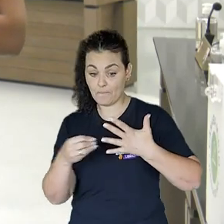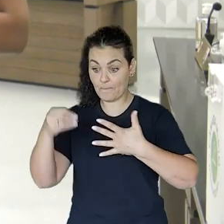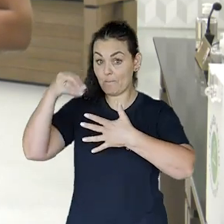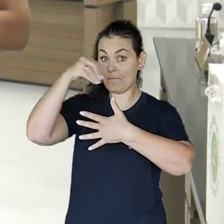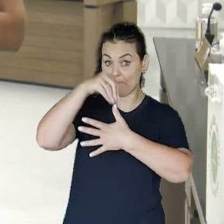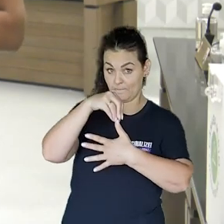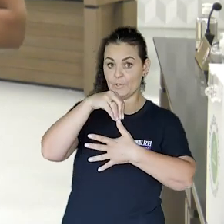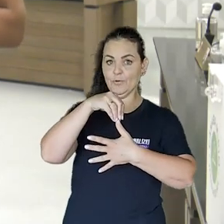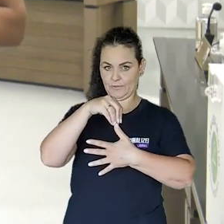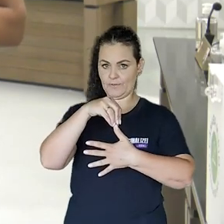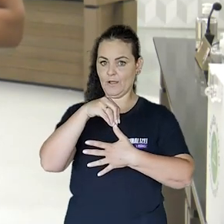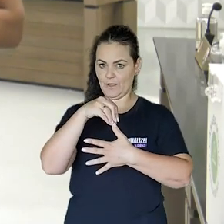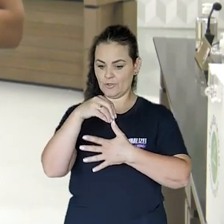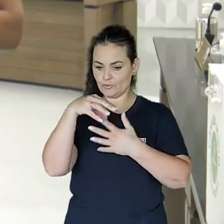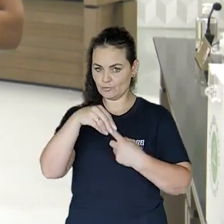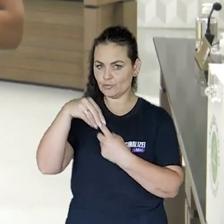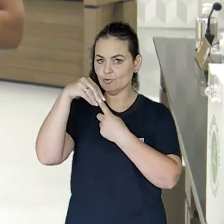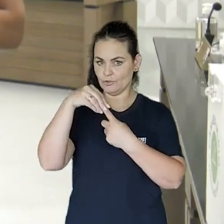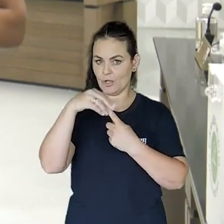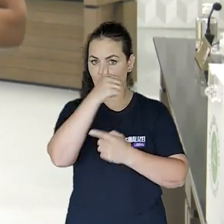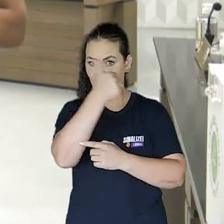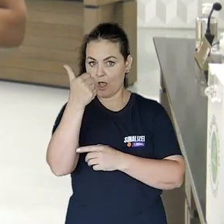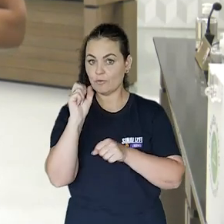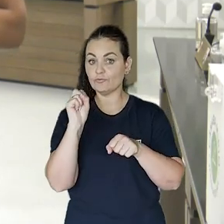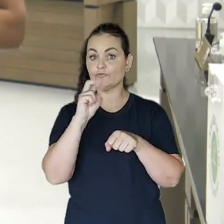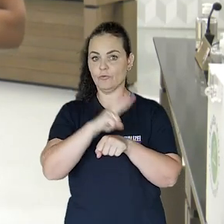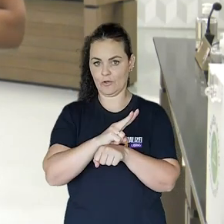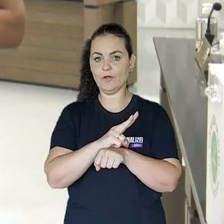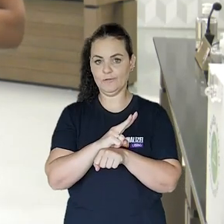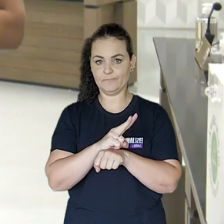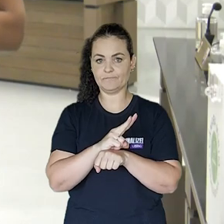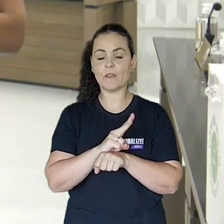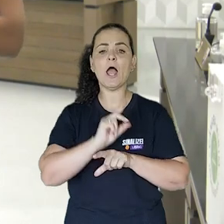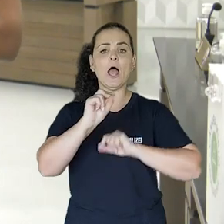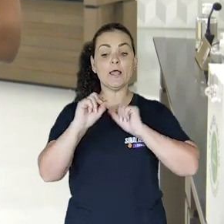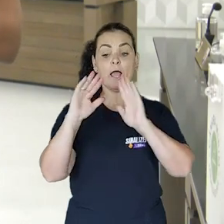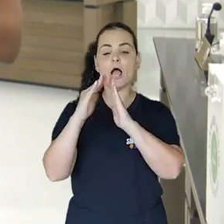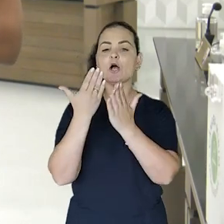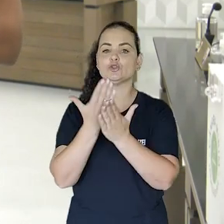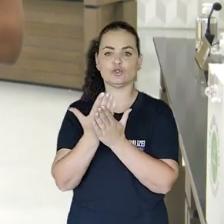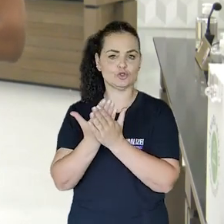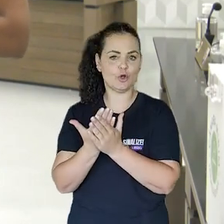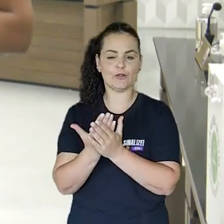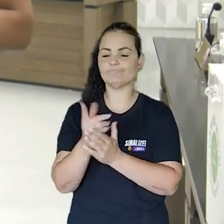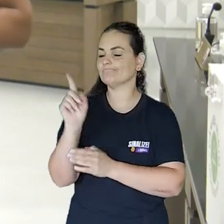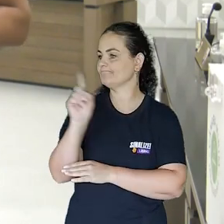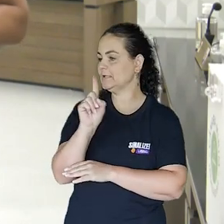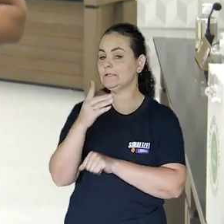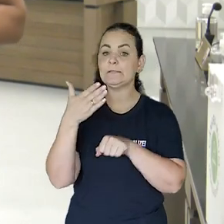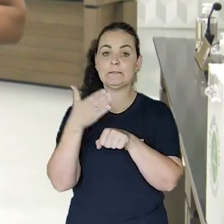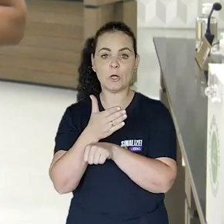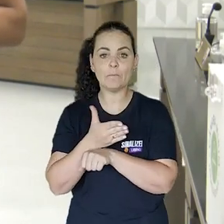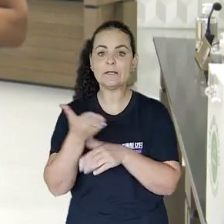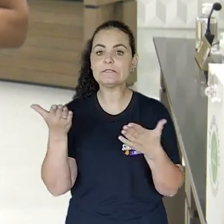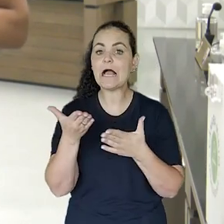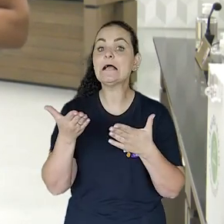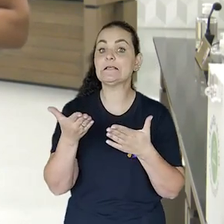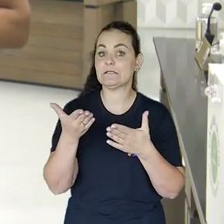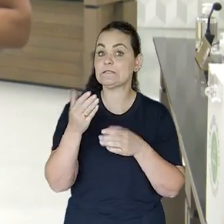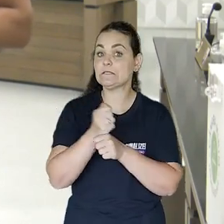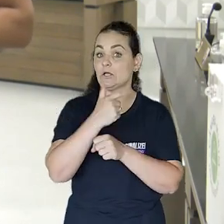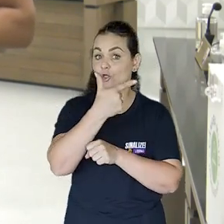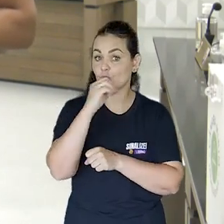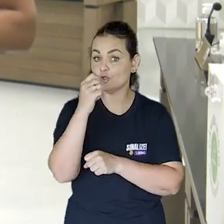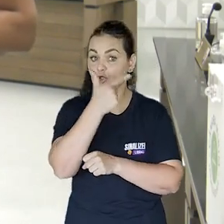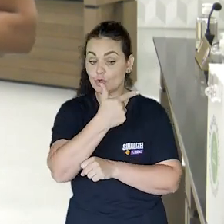11 vagas as escolas que não participaram da Câmara Mirim no ano de 2024. Então já é sabido, já é há